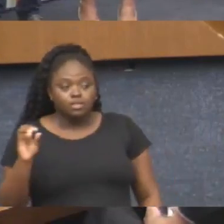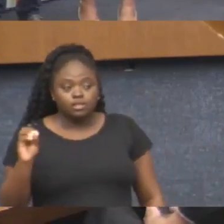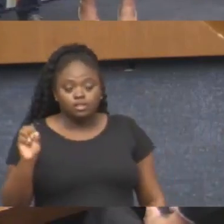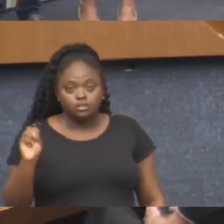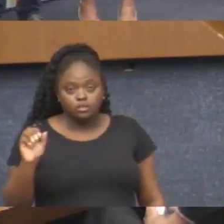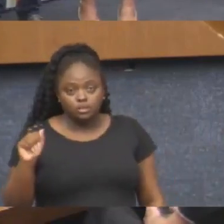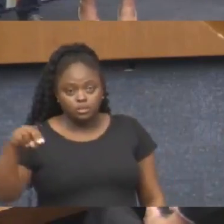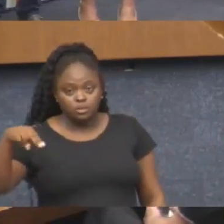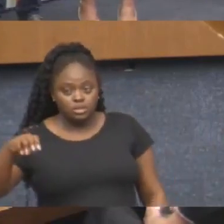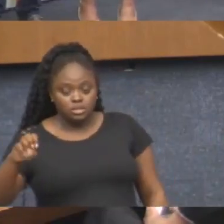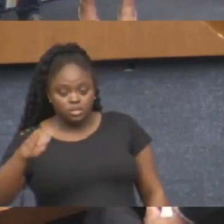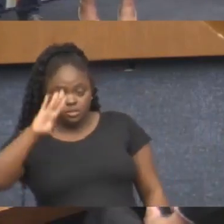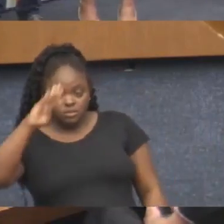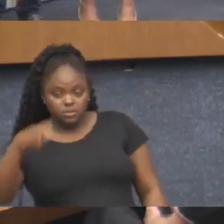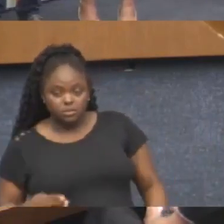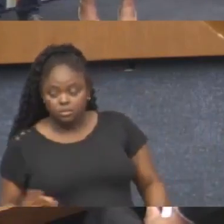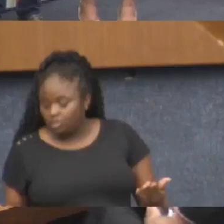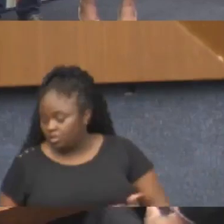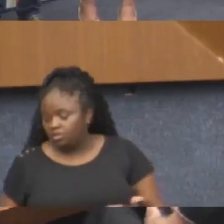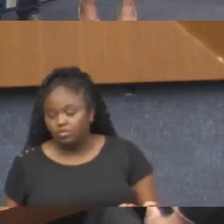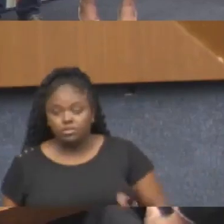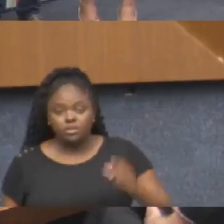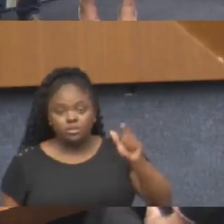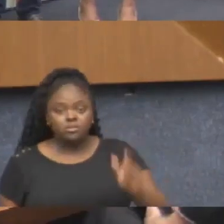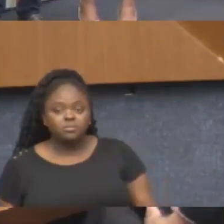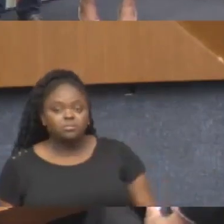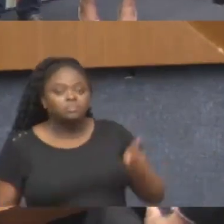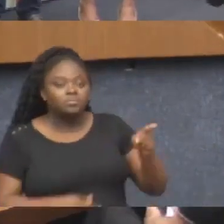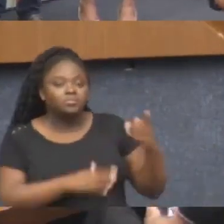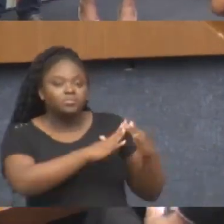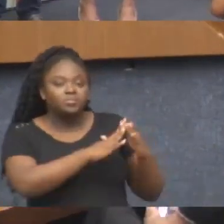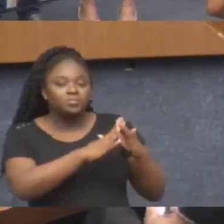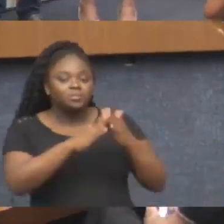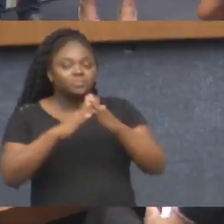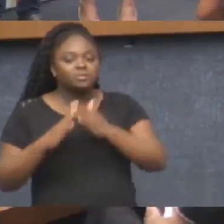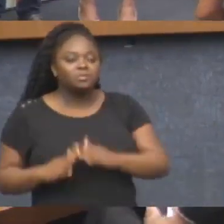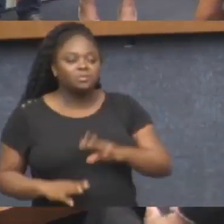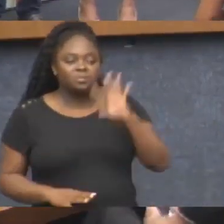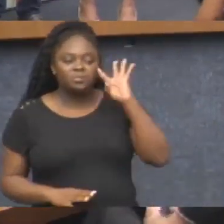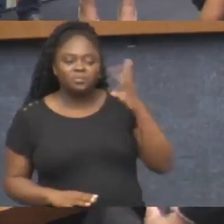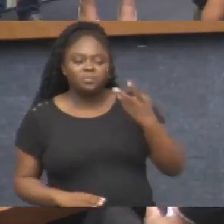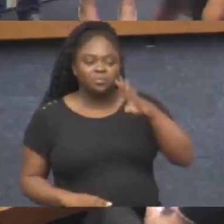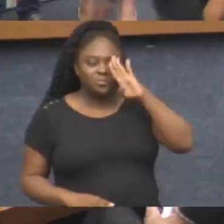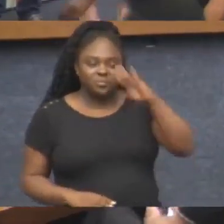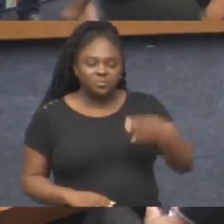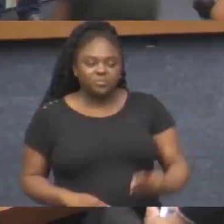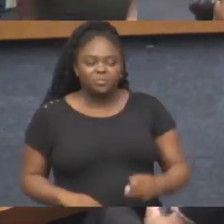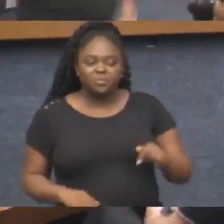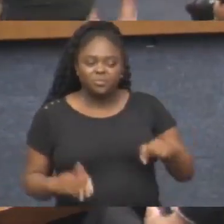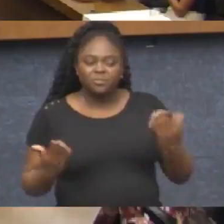o pessoal lá da Pedreira resolveu vir também, gente, porque aqui é fazer uma homenagem para ela. Vem cá.